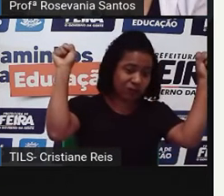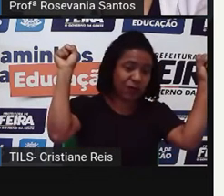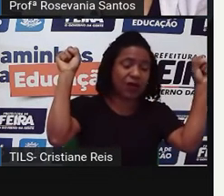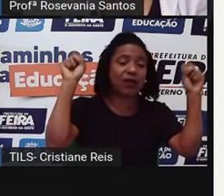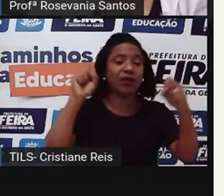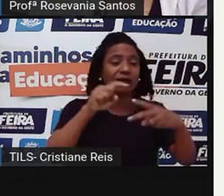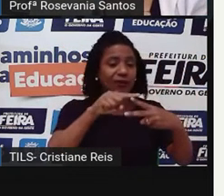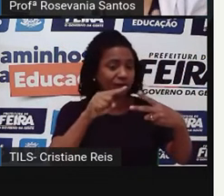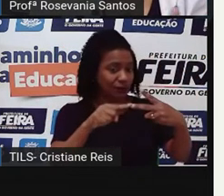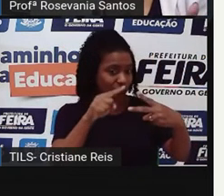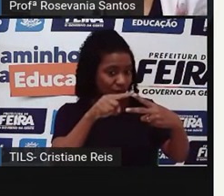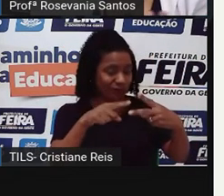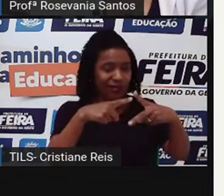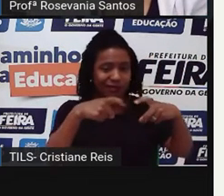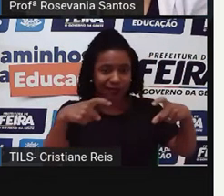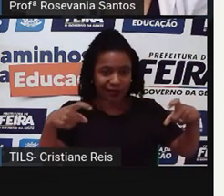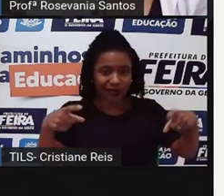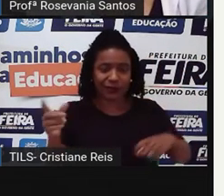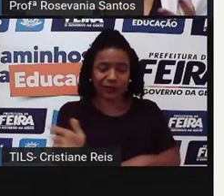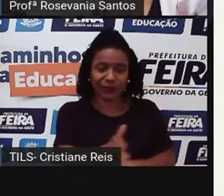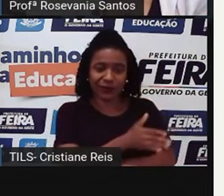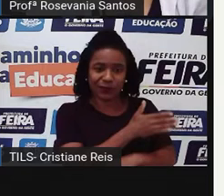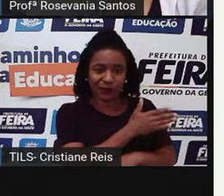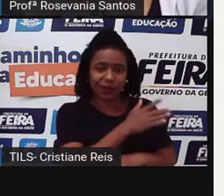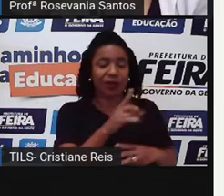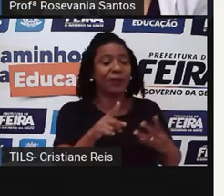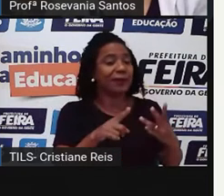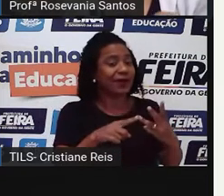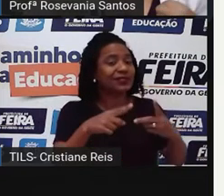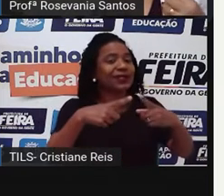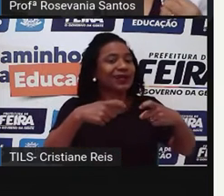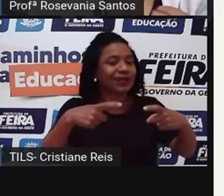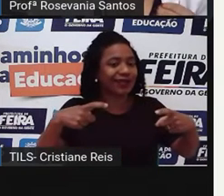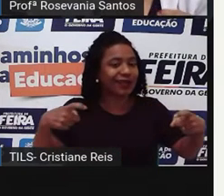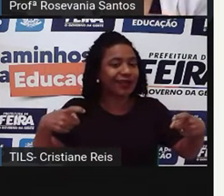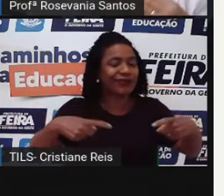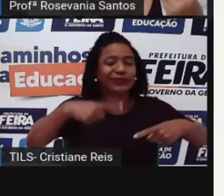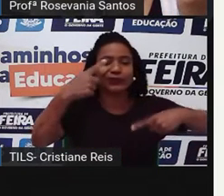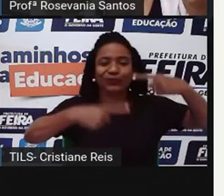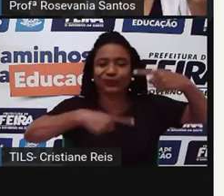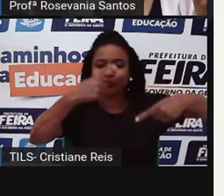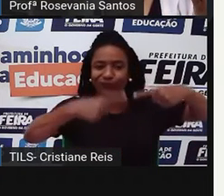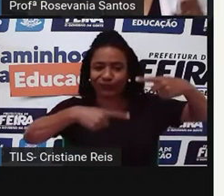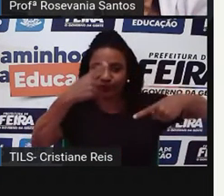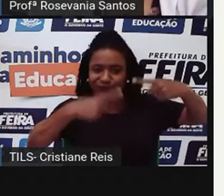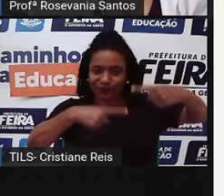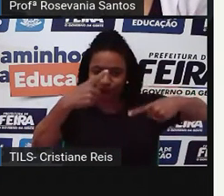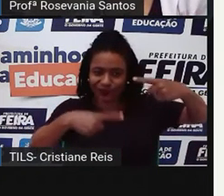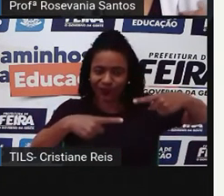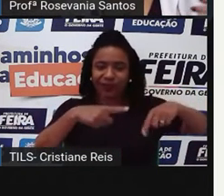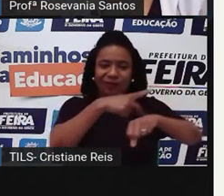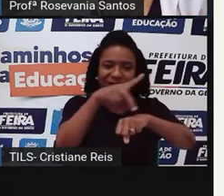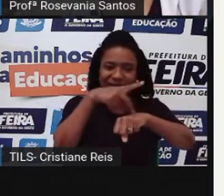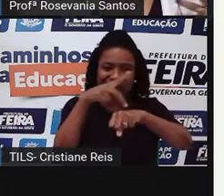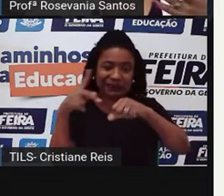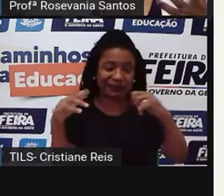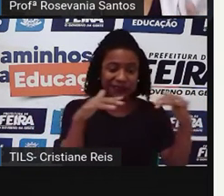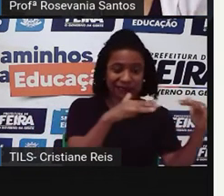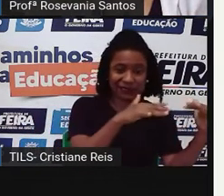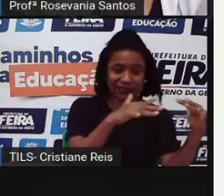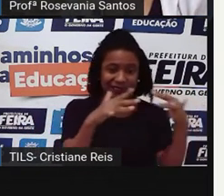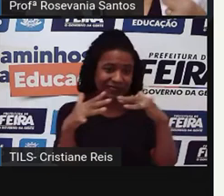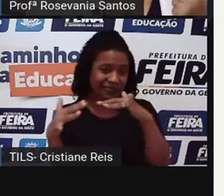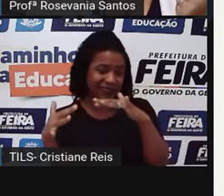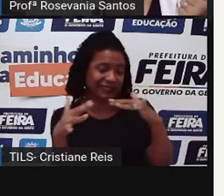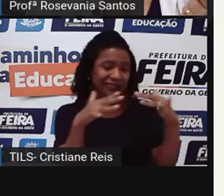nós vivemos esse momento de guerra ideológica, né? De guerra, bora dizer assim, geopolítica mesmo, né? Mais ligado